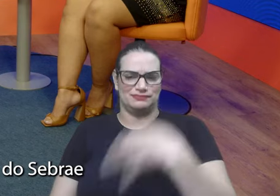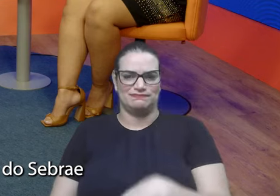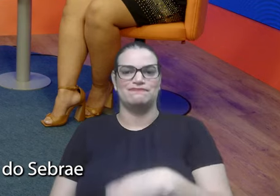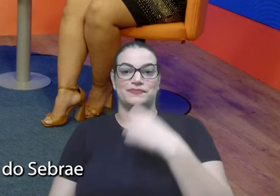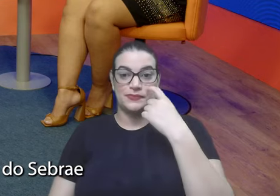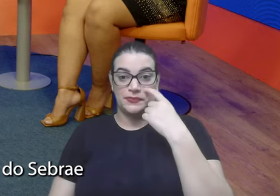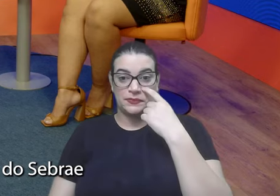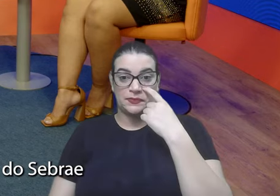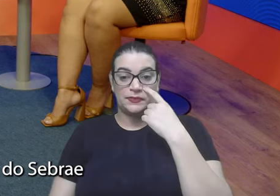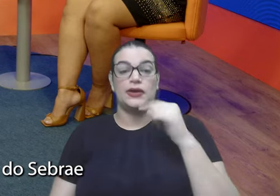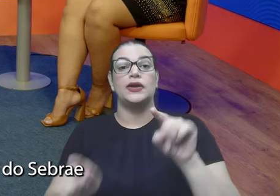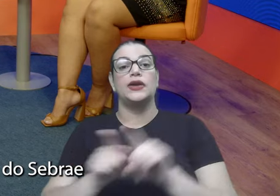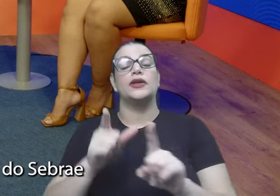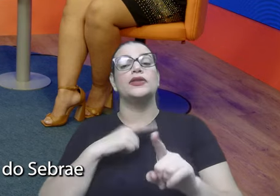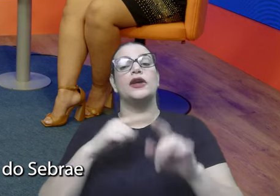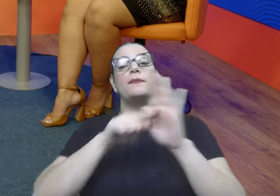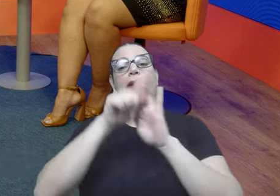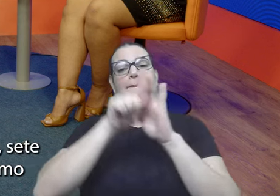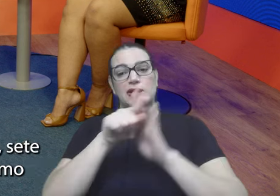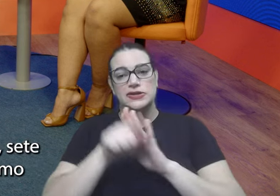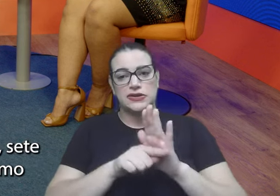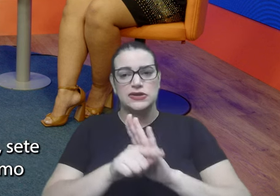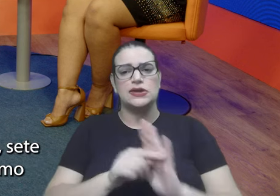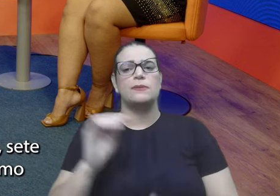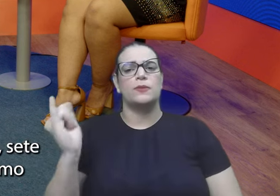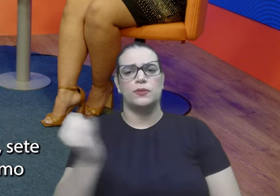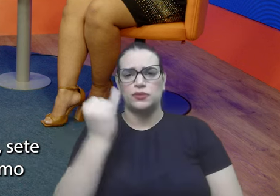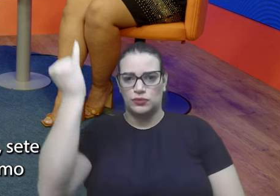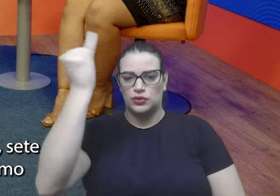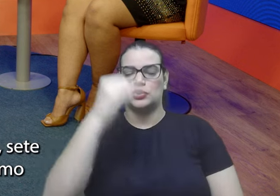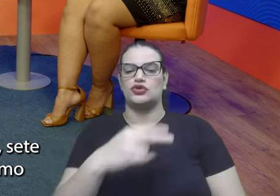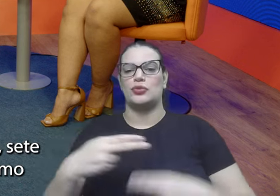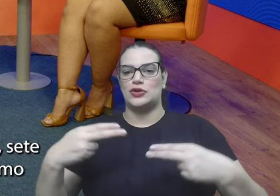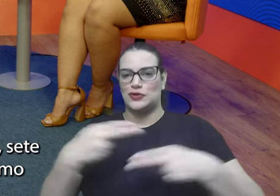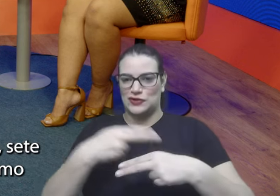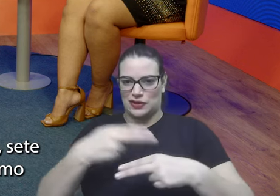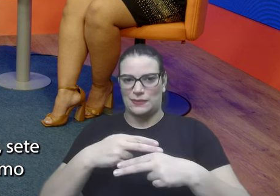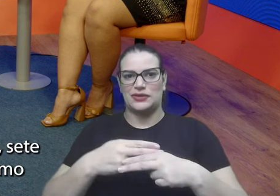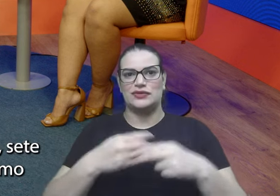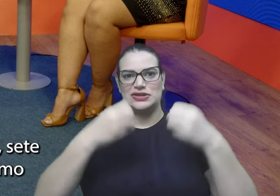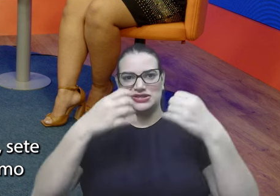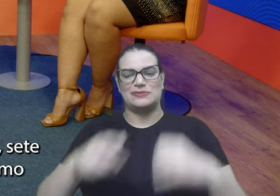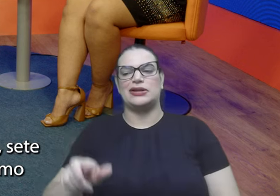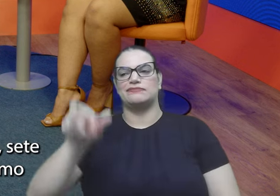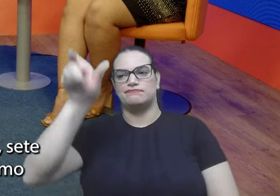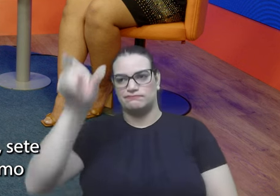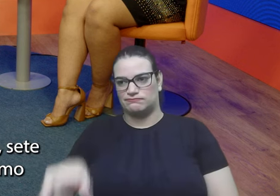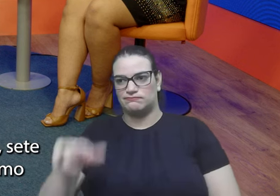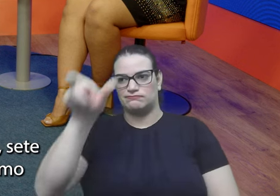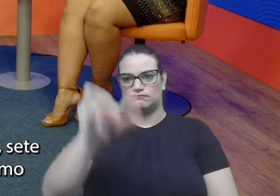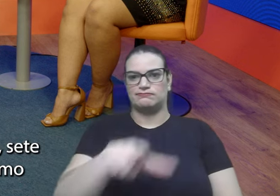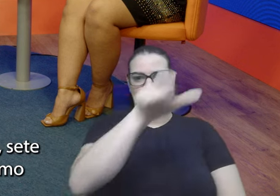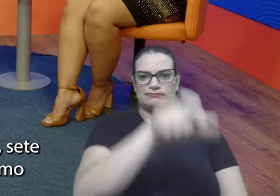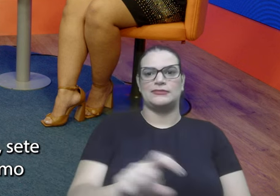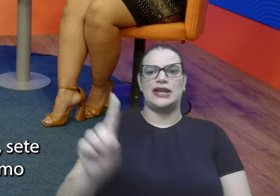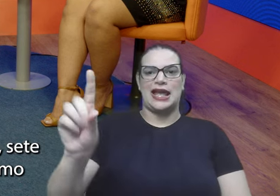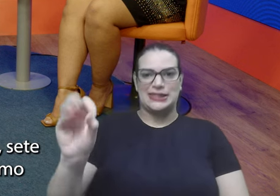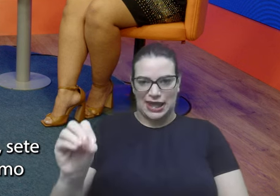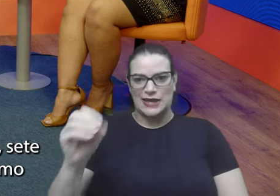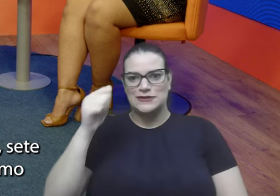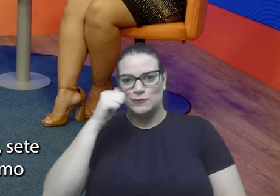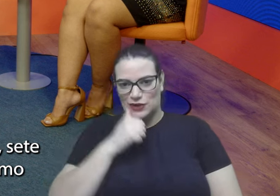pesquisa muito relevante do sebrai que traz que de 10 mulheres sete iniciam